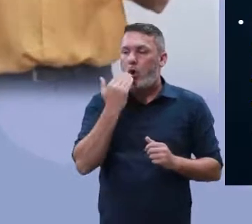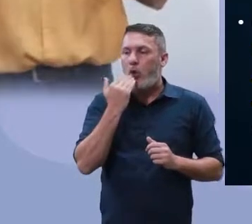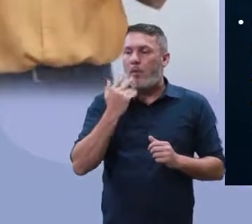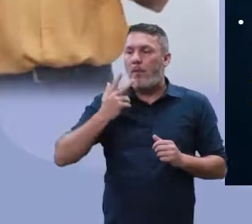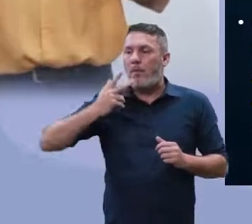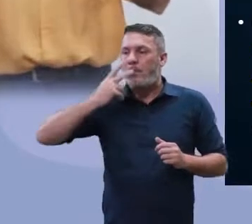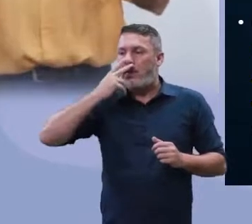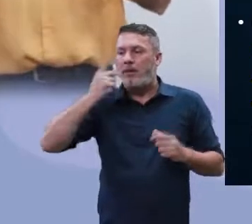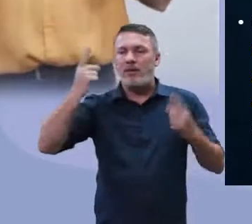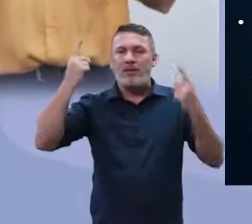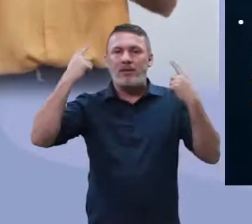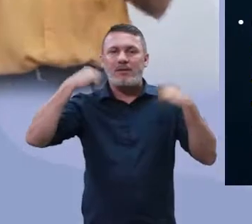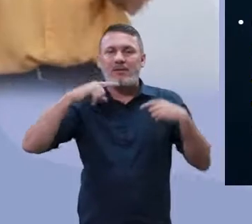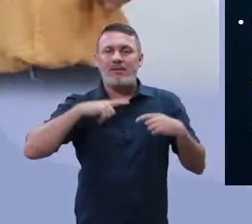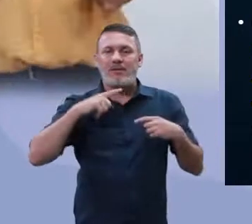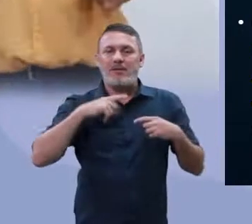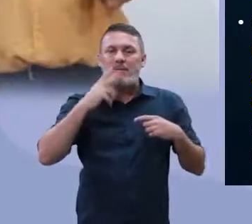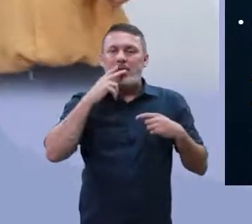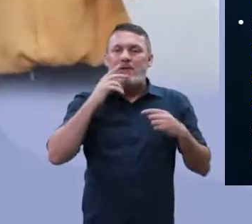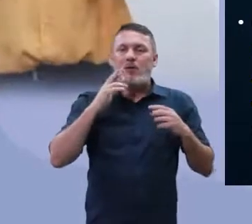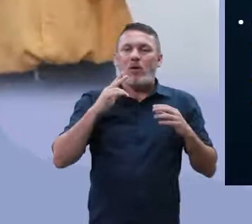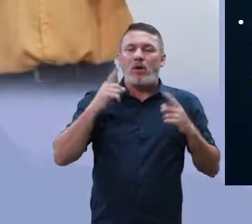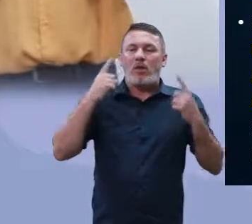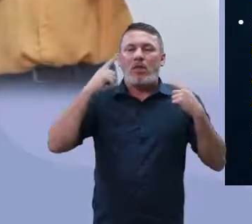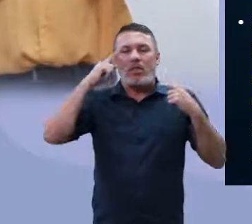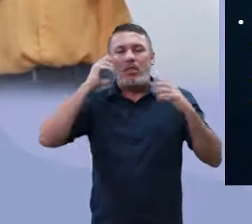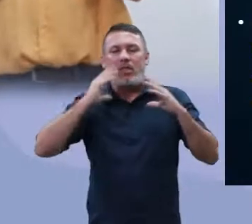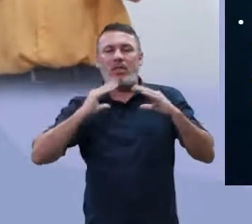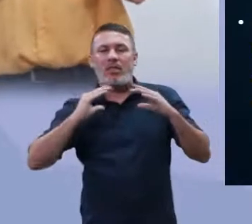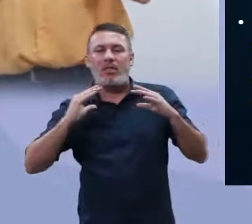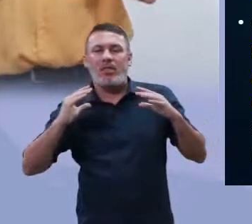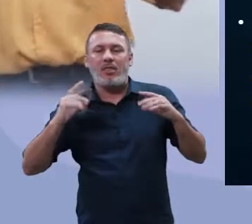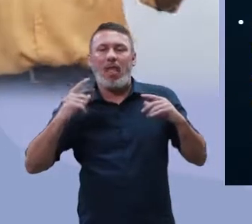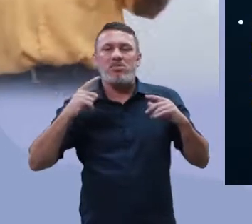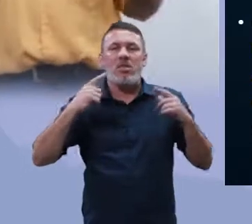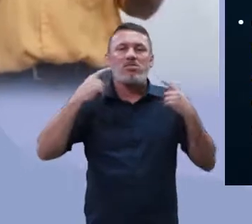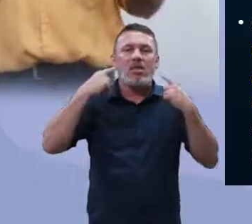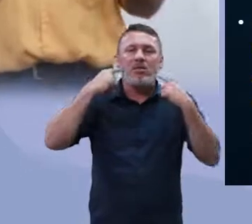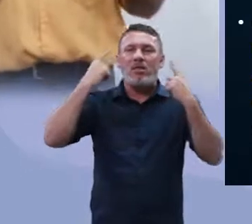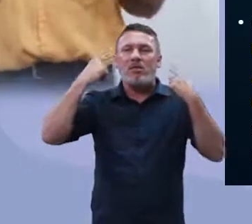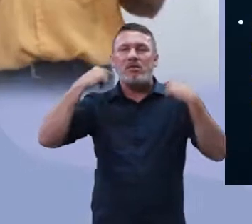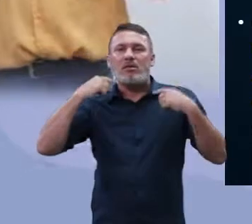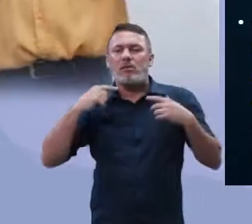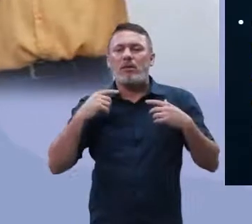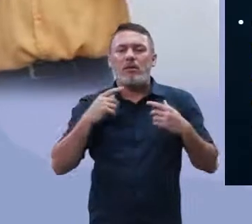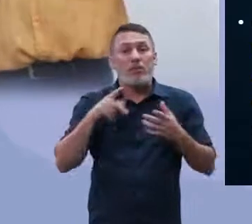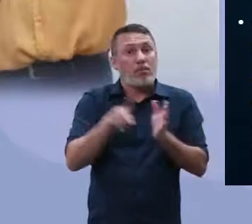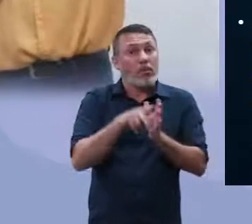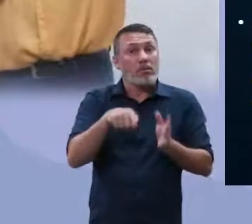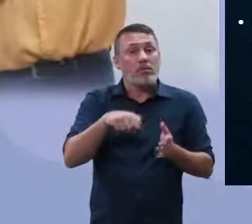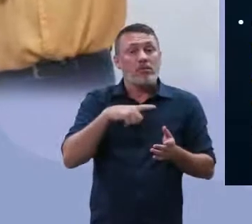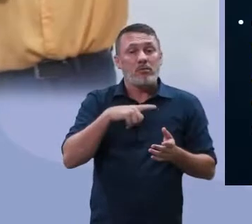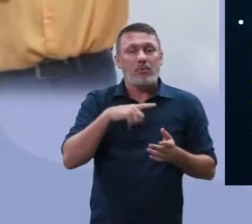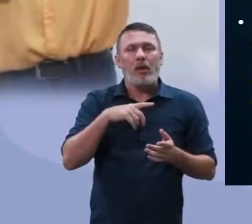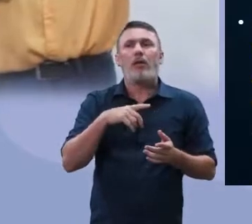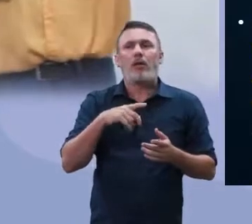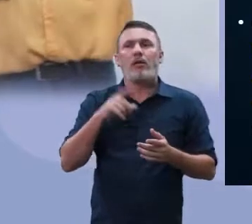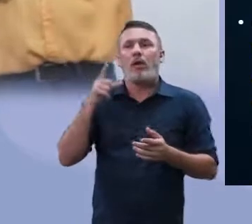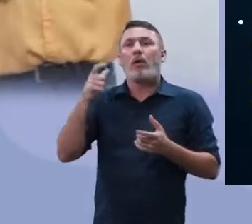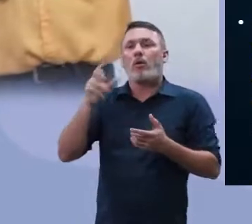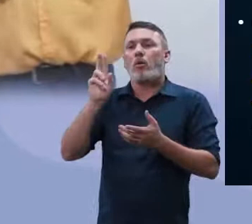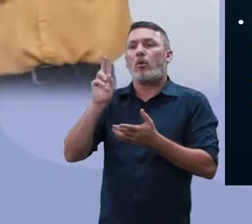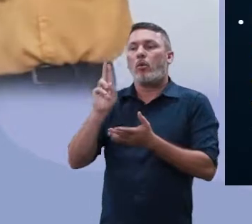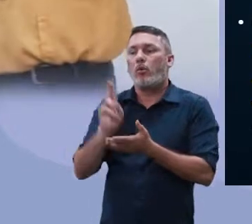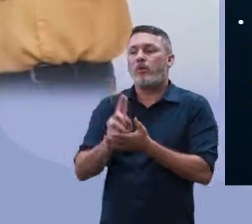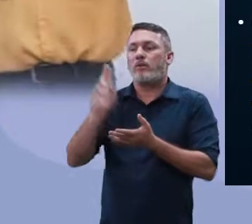ondazinha, ele dá um barato na beiçola, que é um formigamento, né? um leve anestesiar. E aí, a